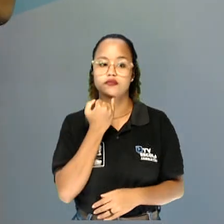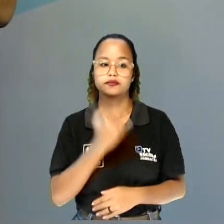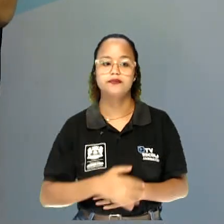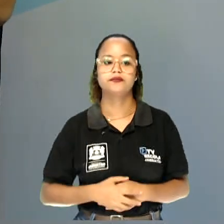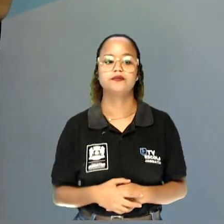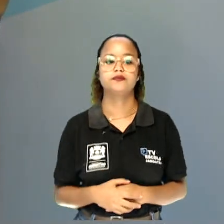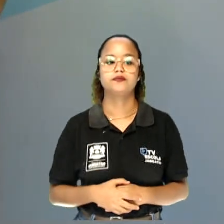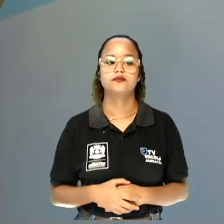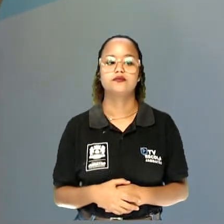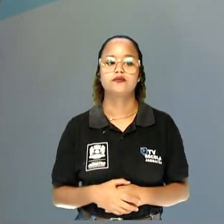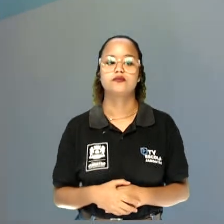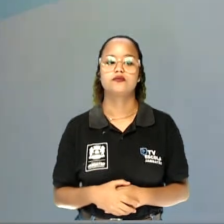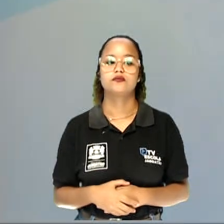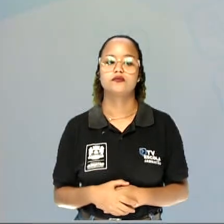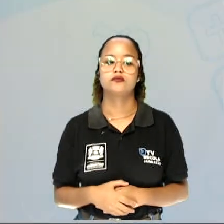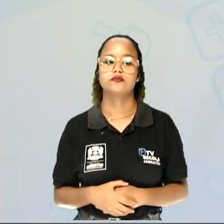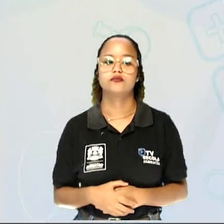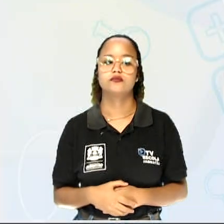slide.